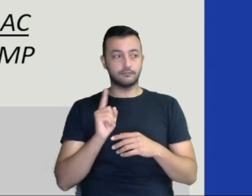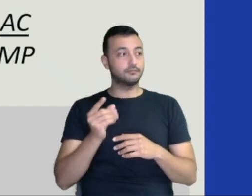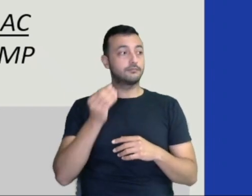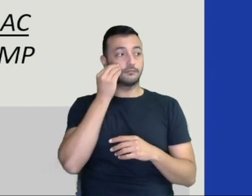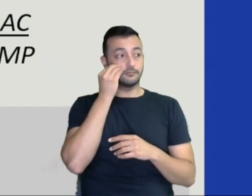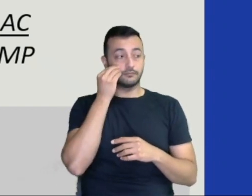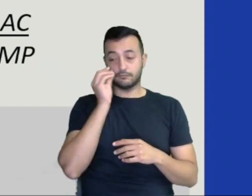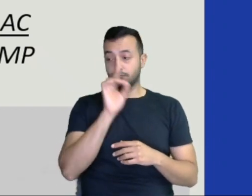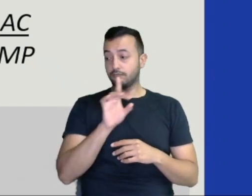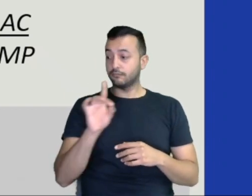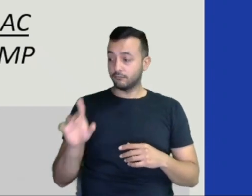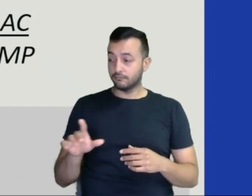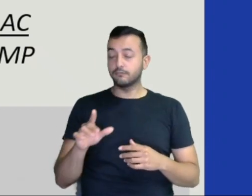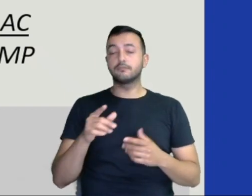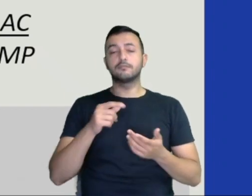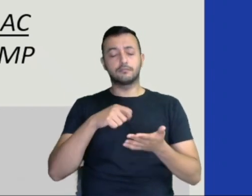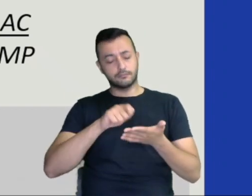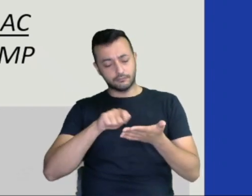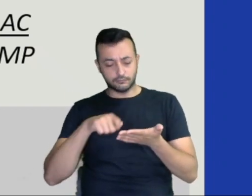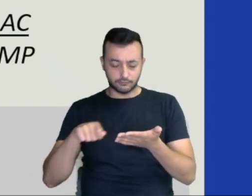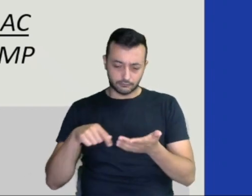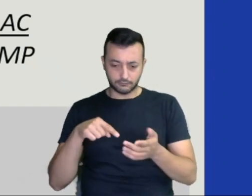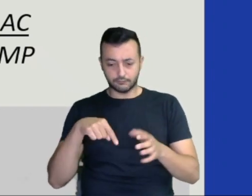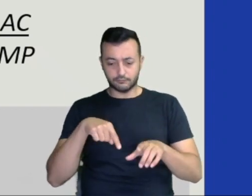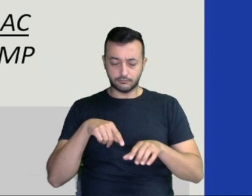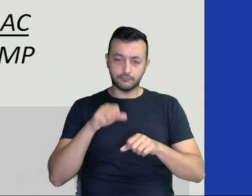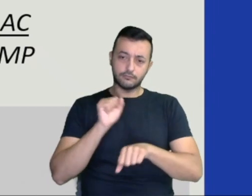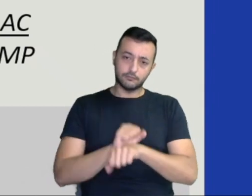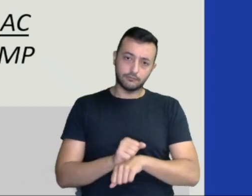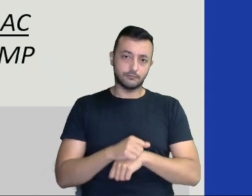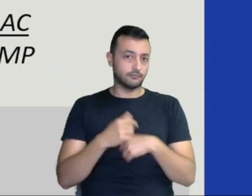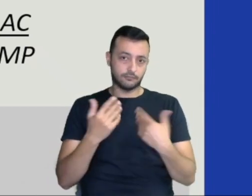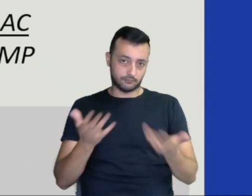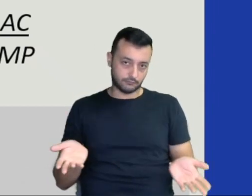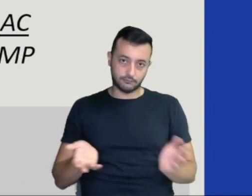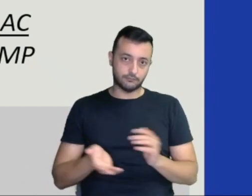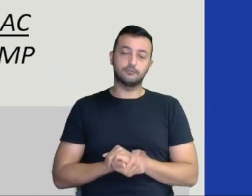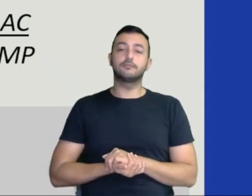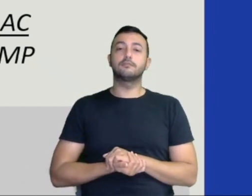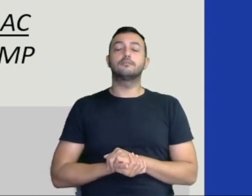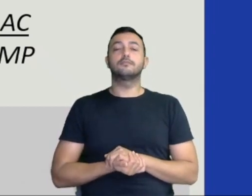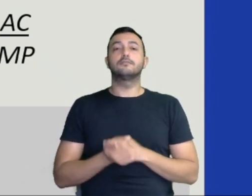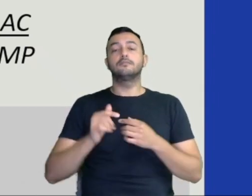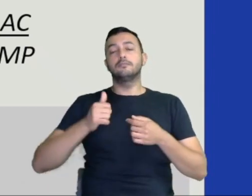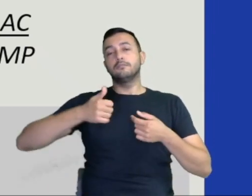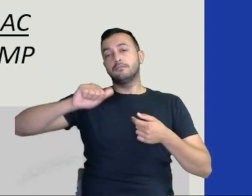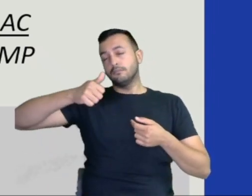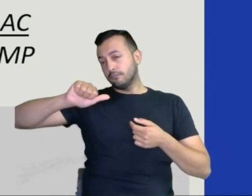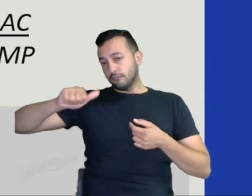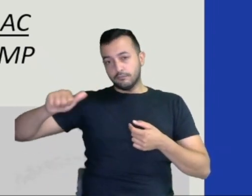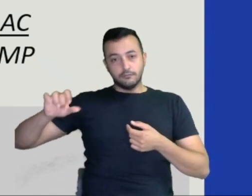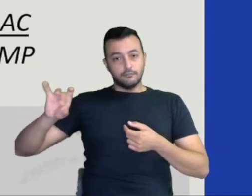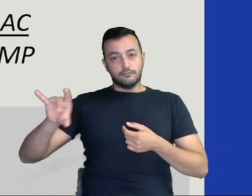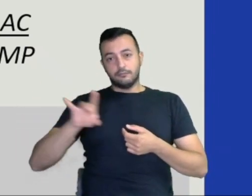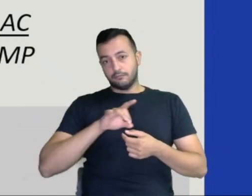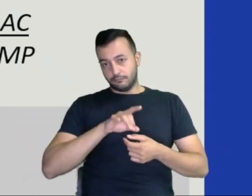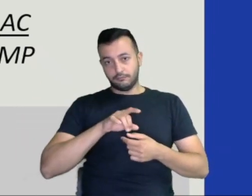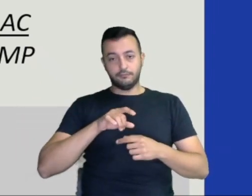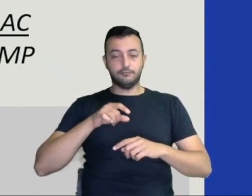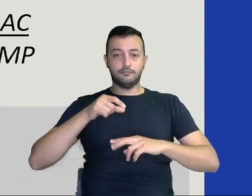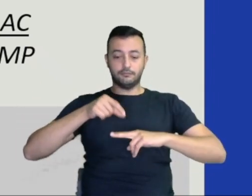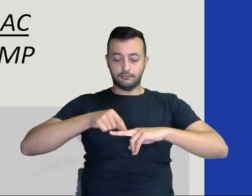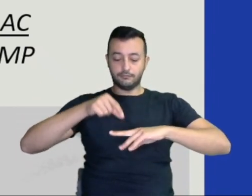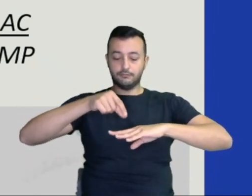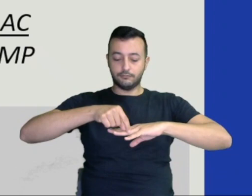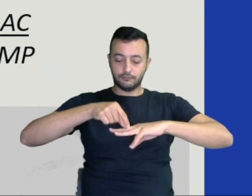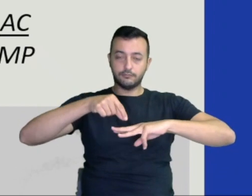cada segmento depois, vai riscando para a tela, enfim. Analisa direitinho cada